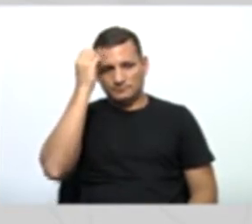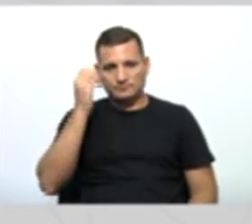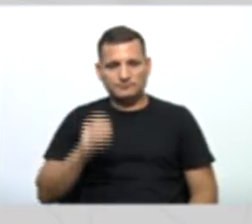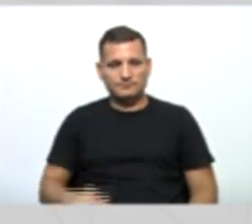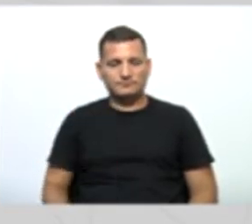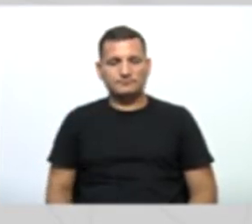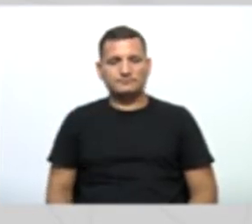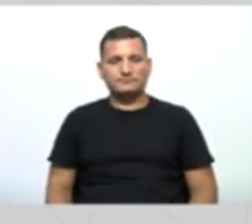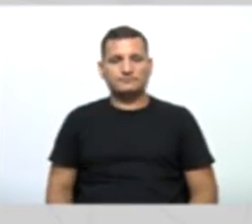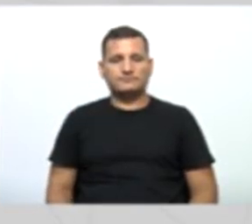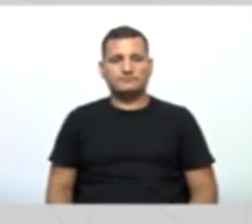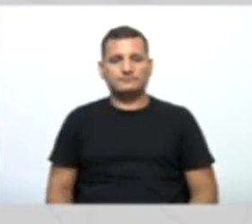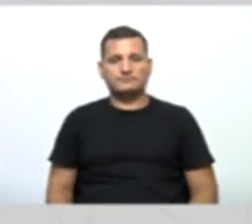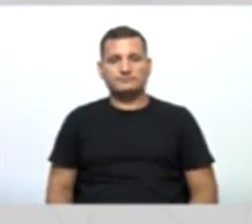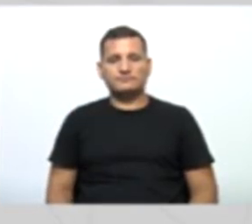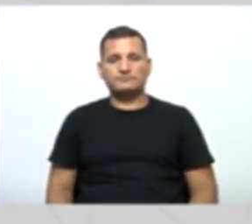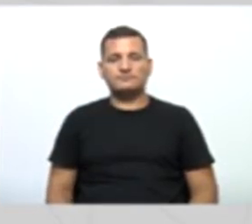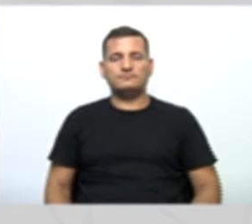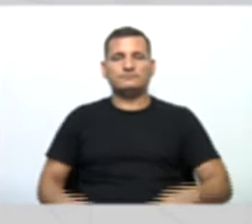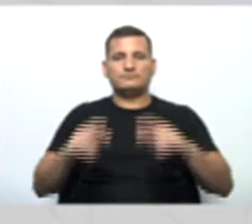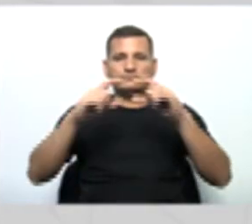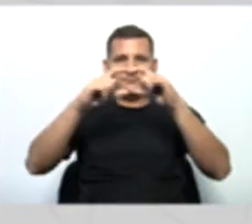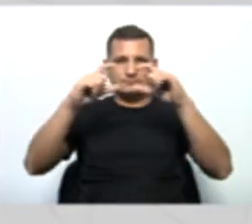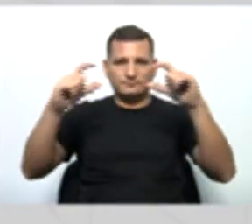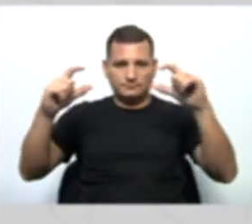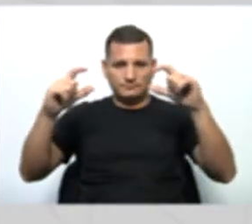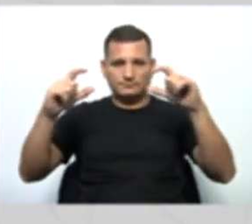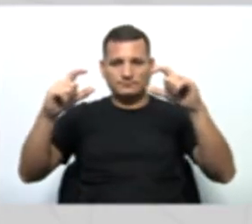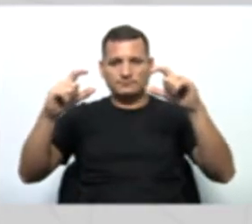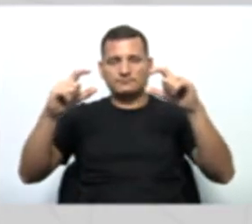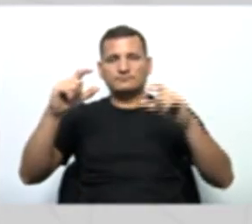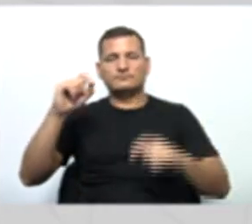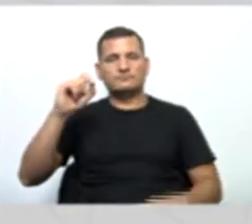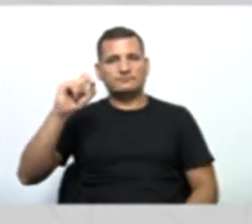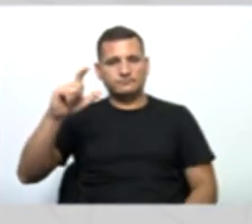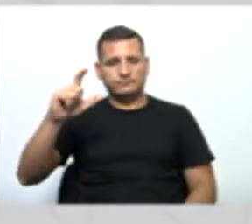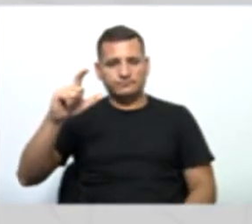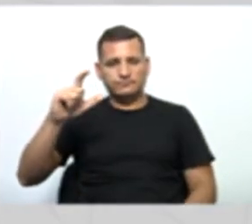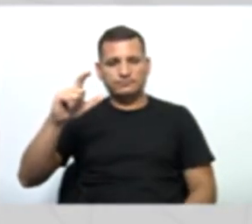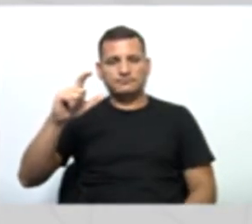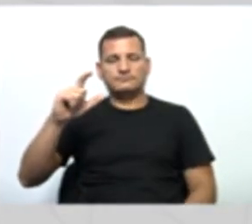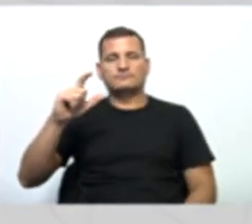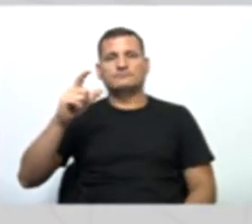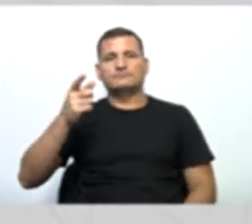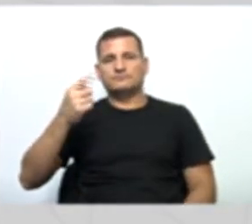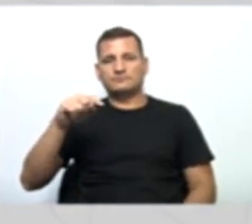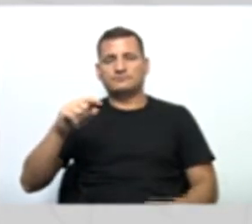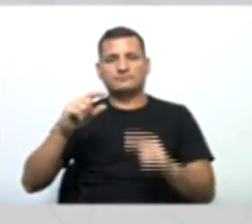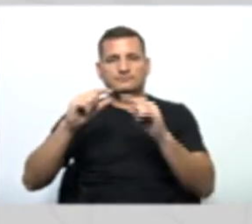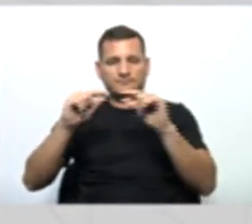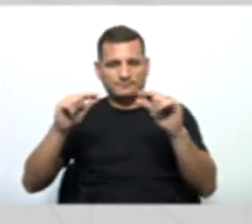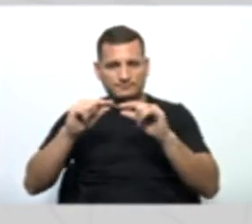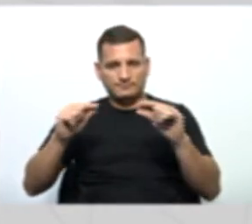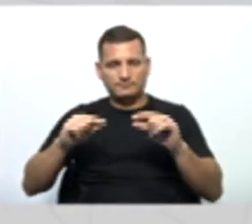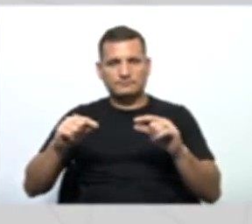Um texto em negrito, um texto fino e um texto grosso.